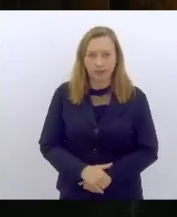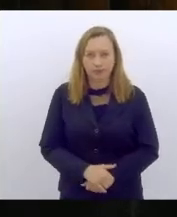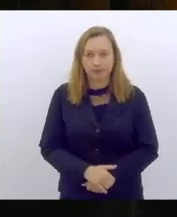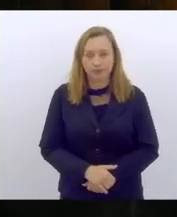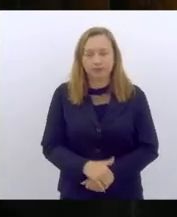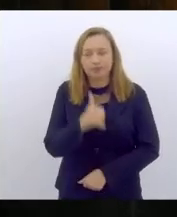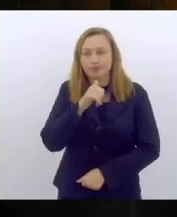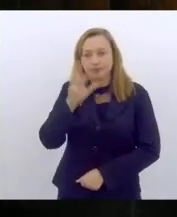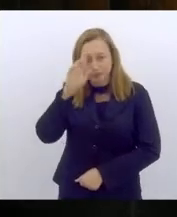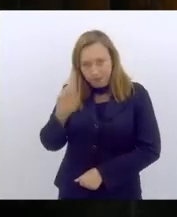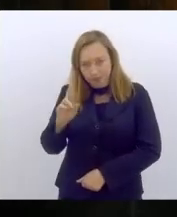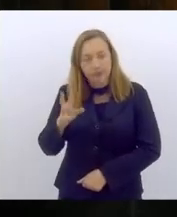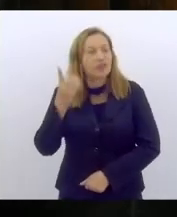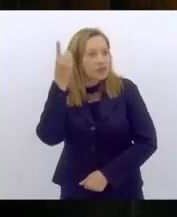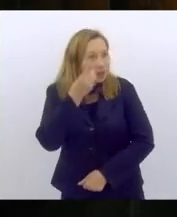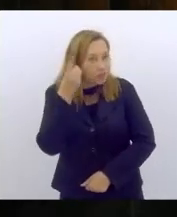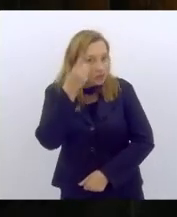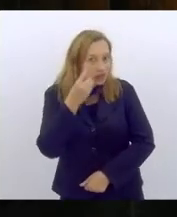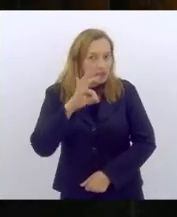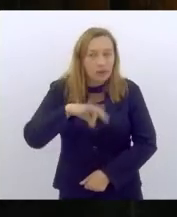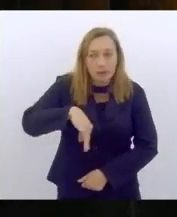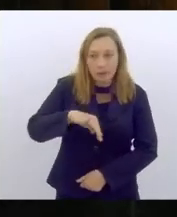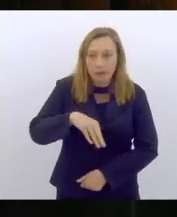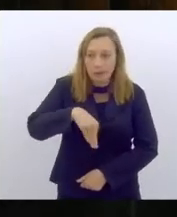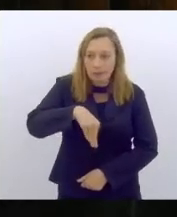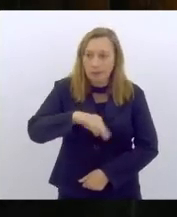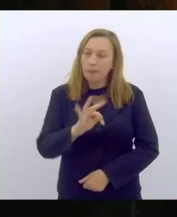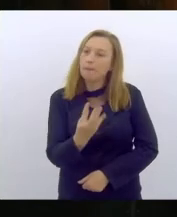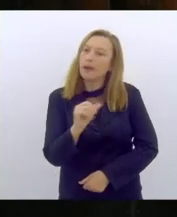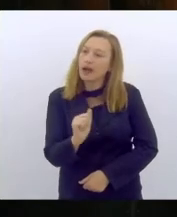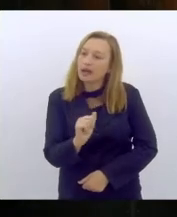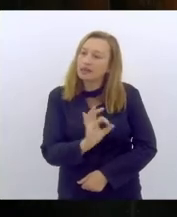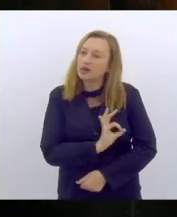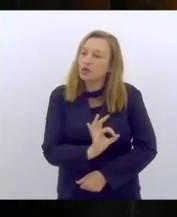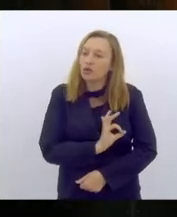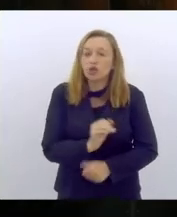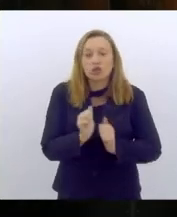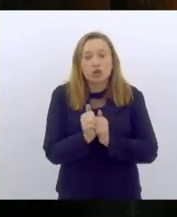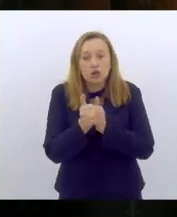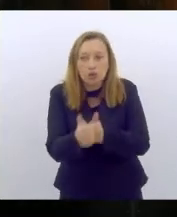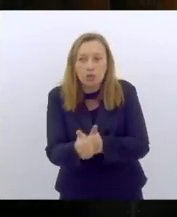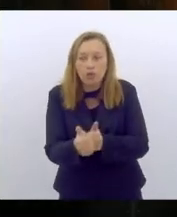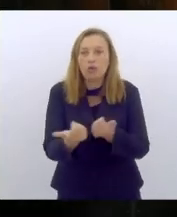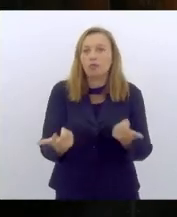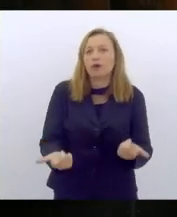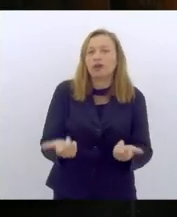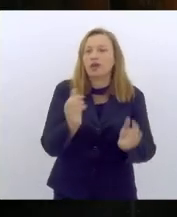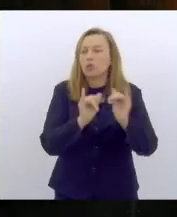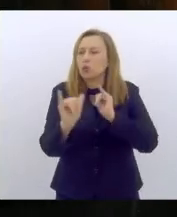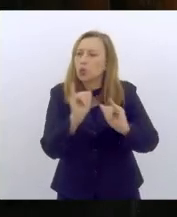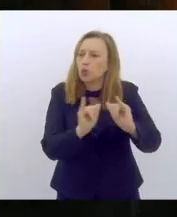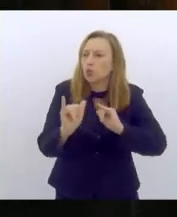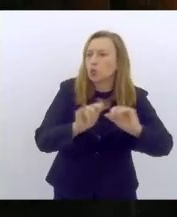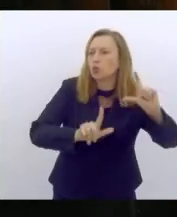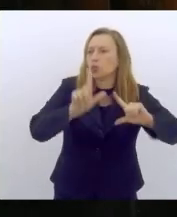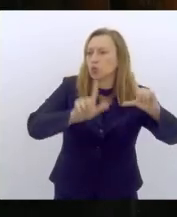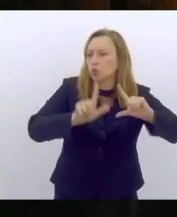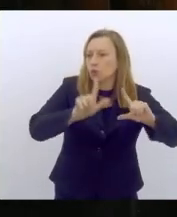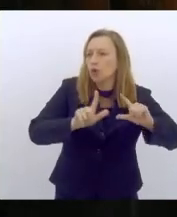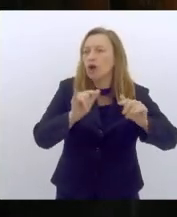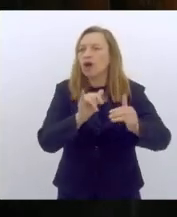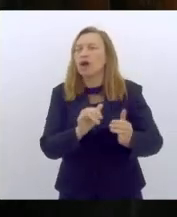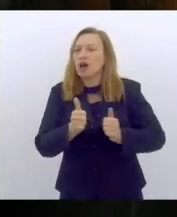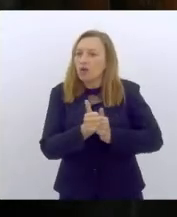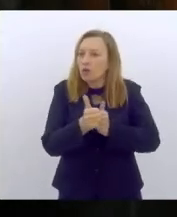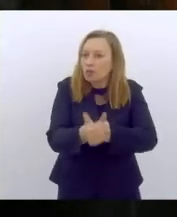a senhora deputada Marta Rocha que acompanha o noticiário e acompanha